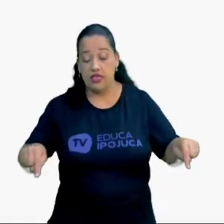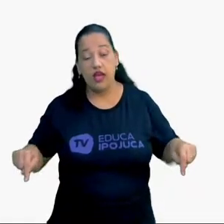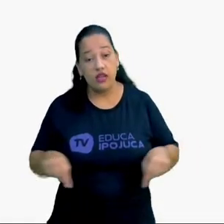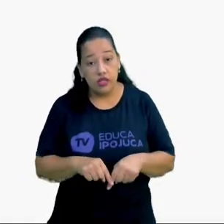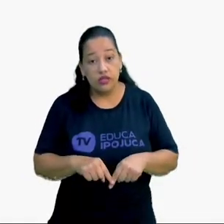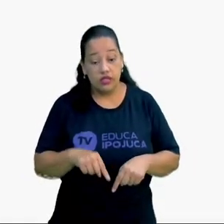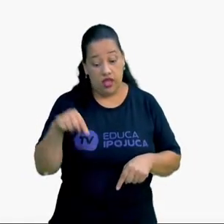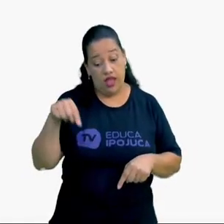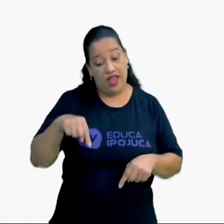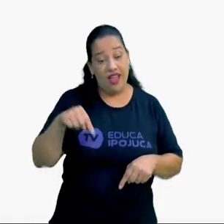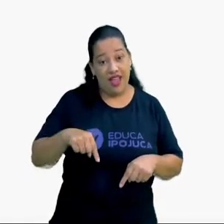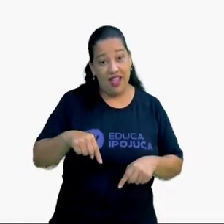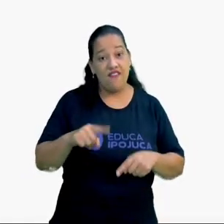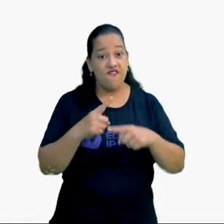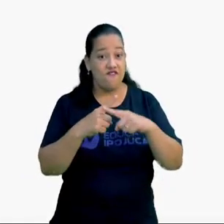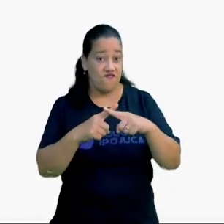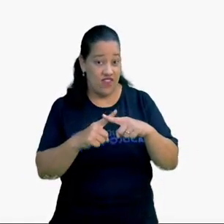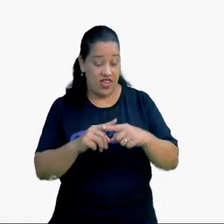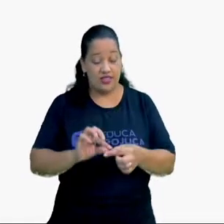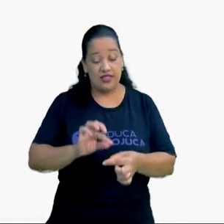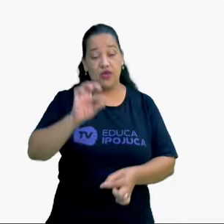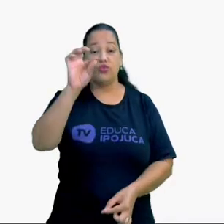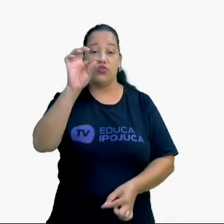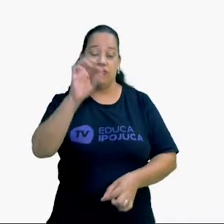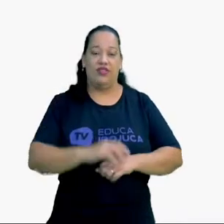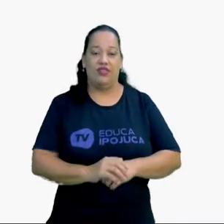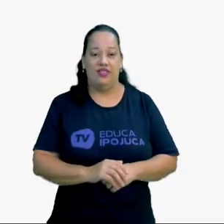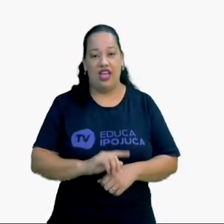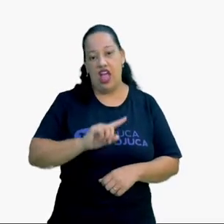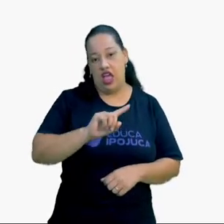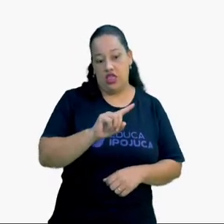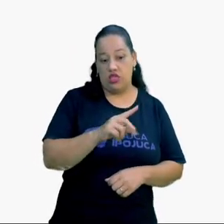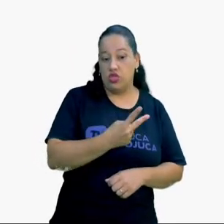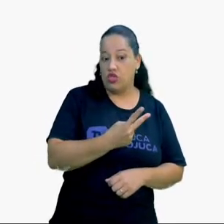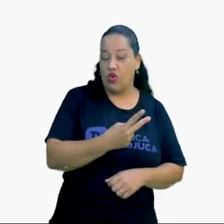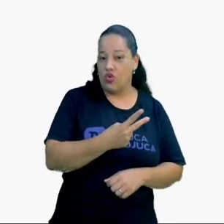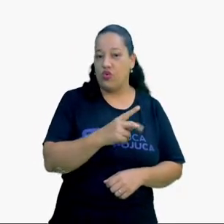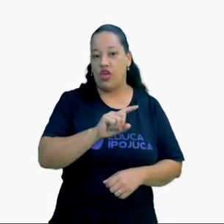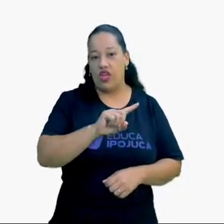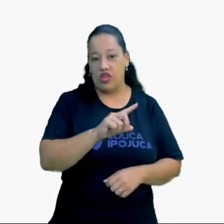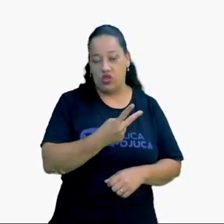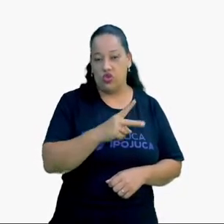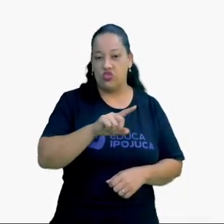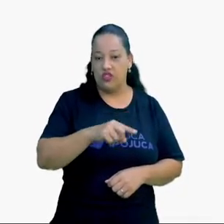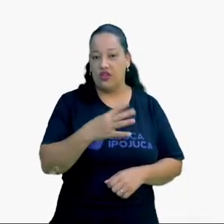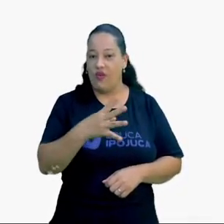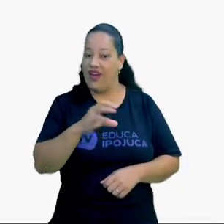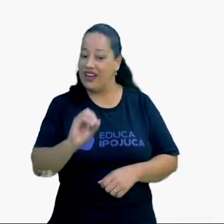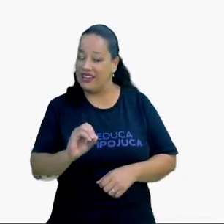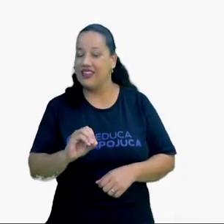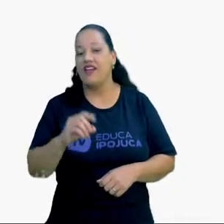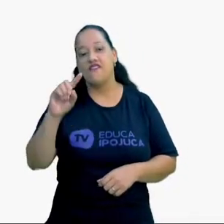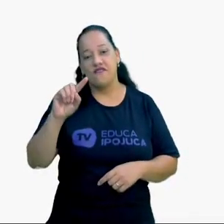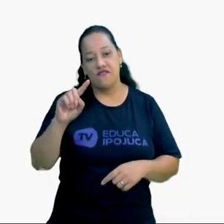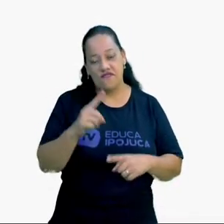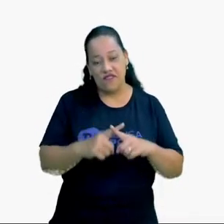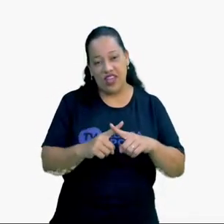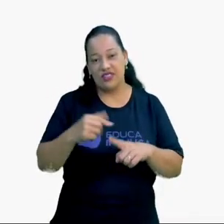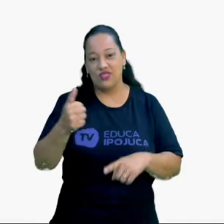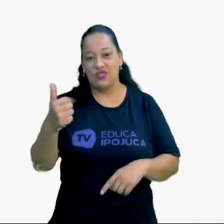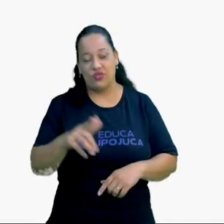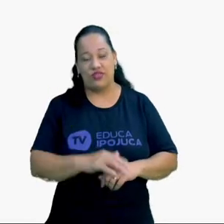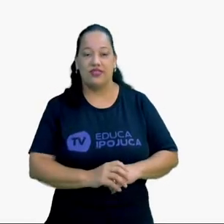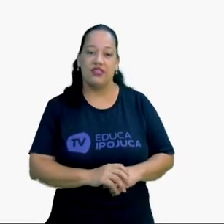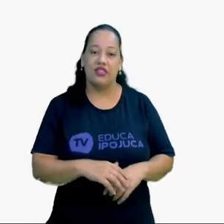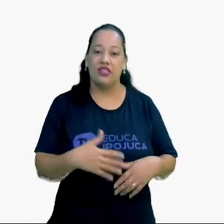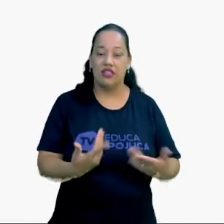vezes altura. 2,40 vezes 12. Então, vamos calcular? Então, o volume é 2,4